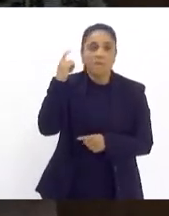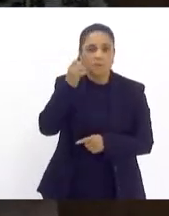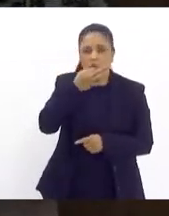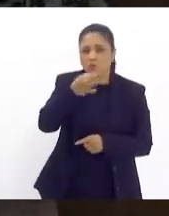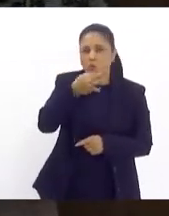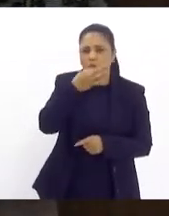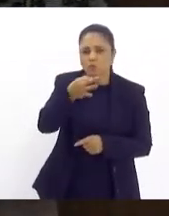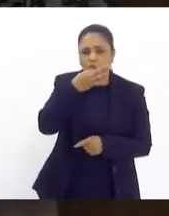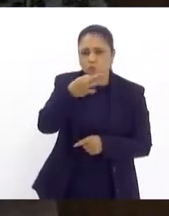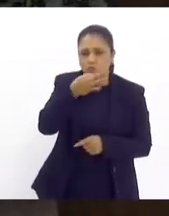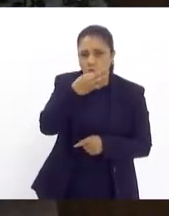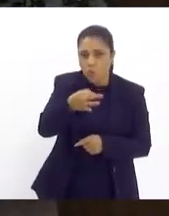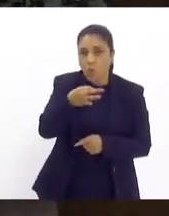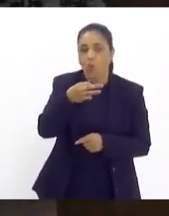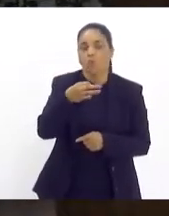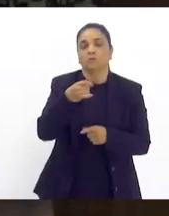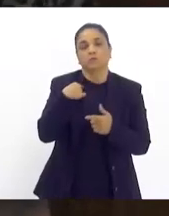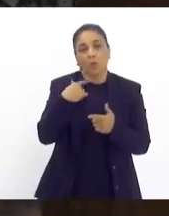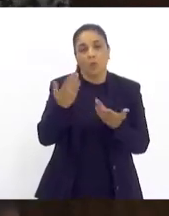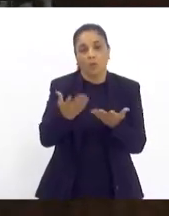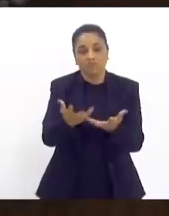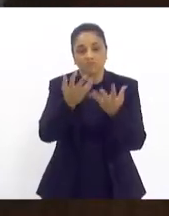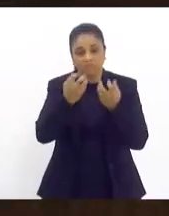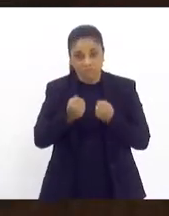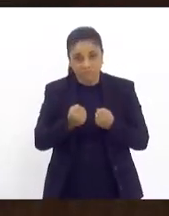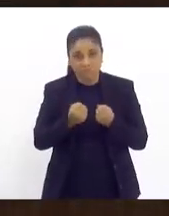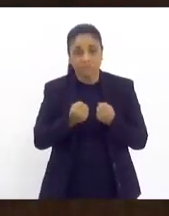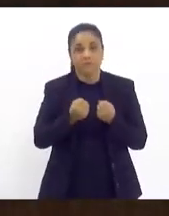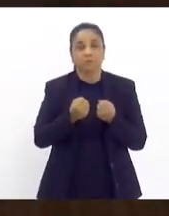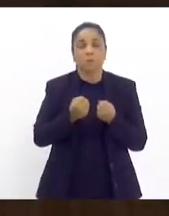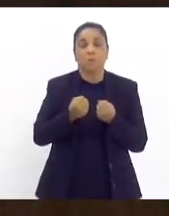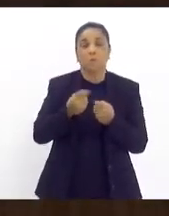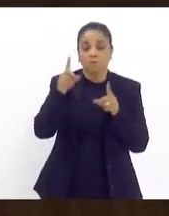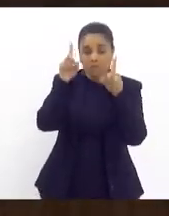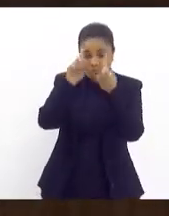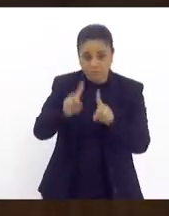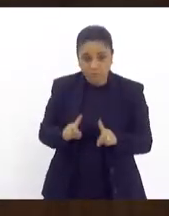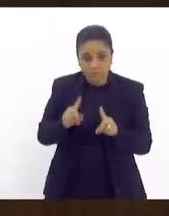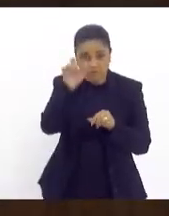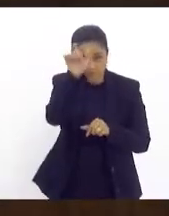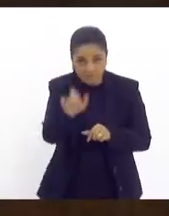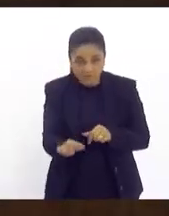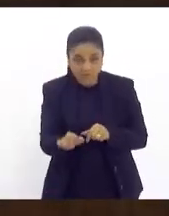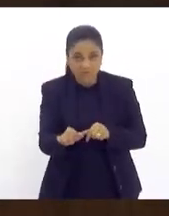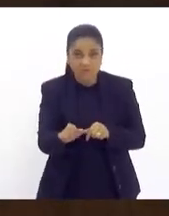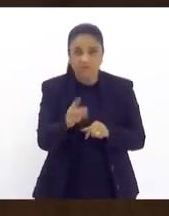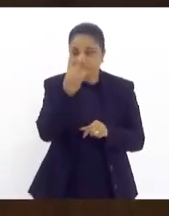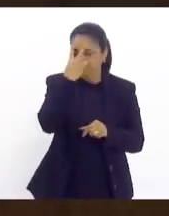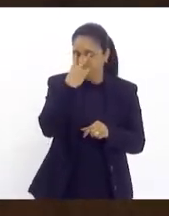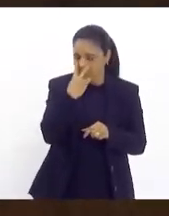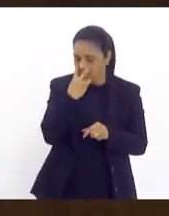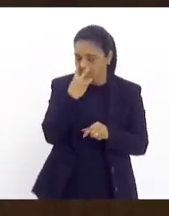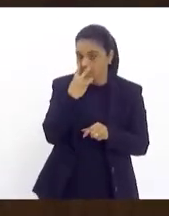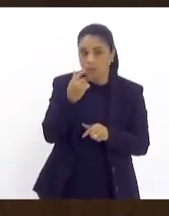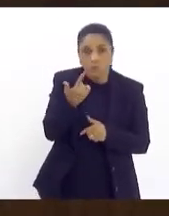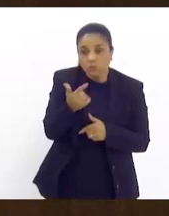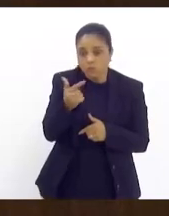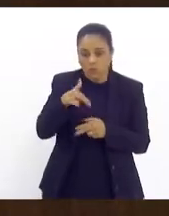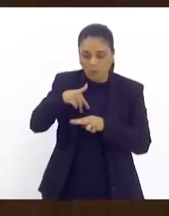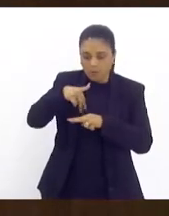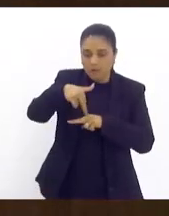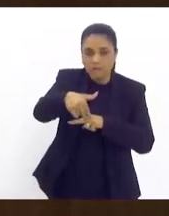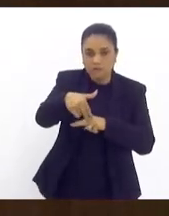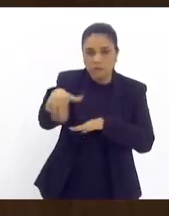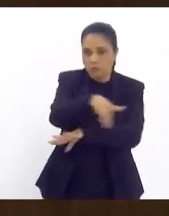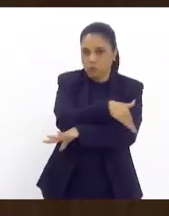uma das principais demandas que estamos recebendo são pessoas com deficiência visual que não tem como atravessar a rua em segurança